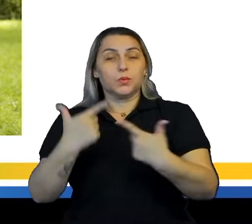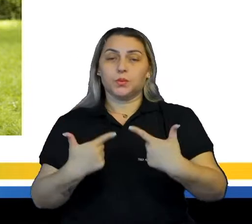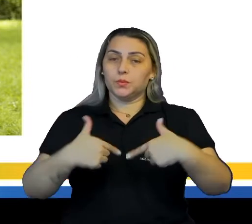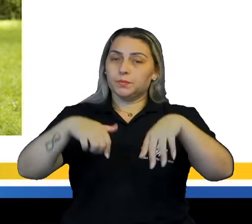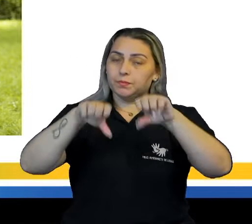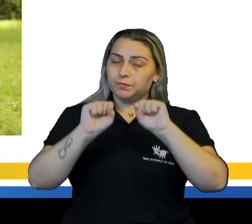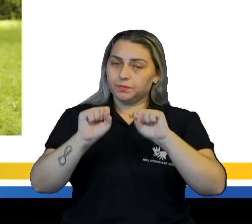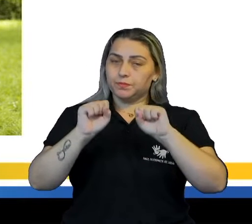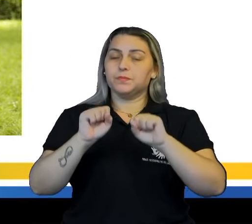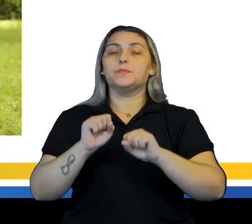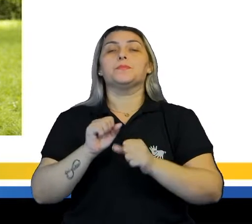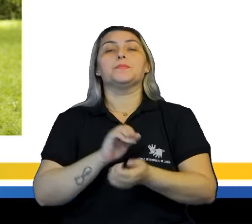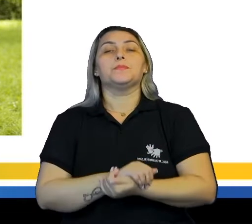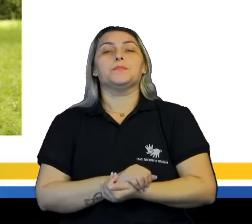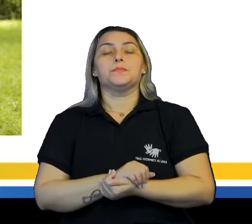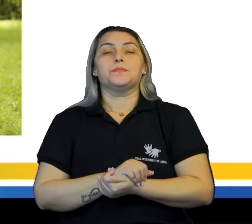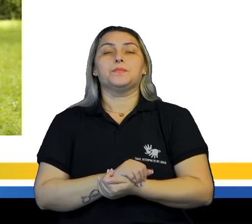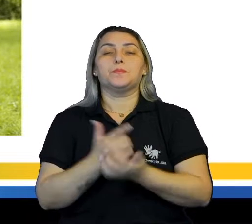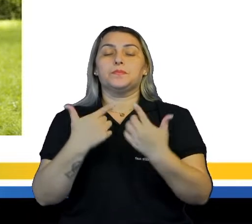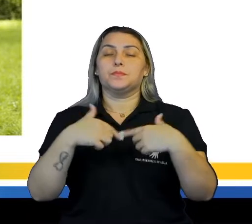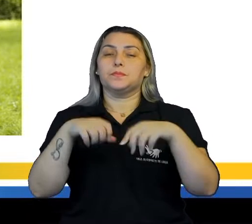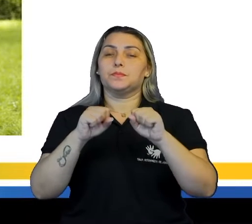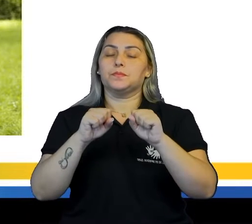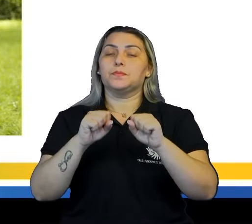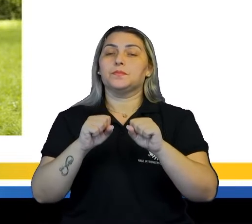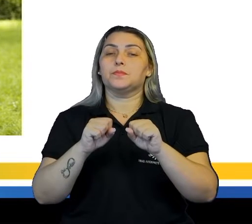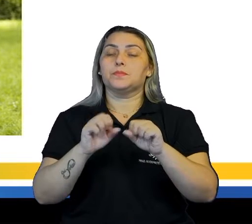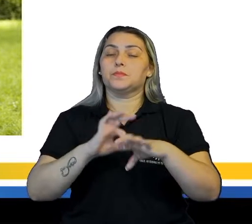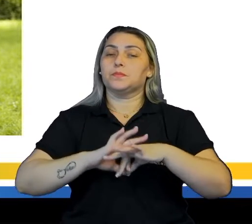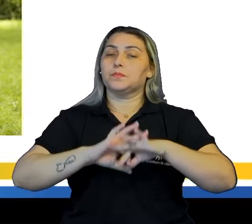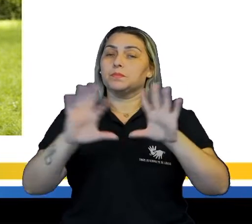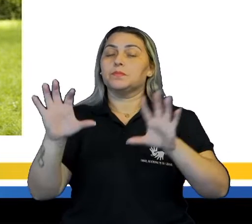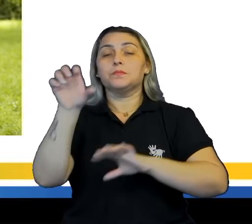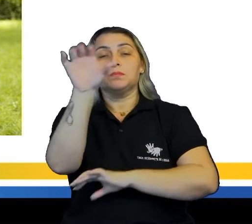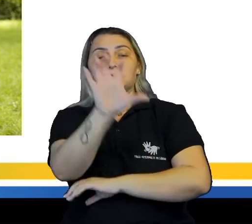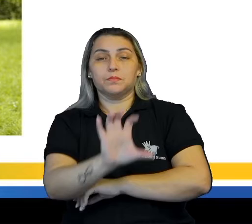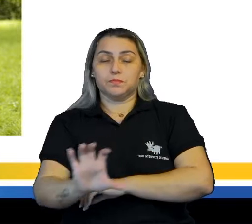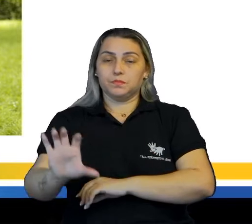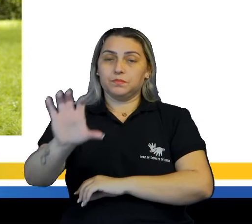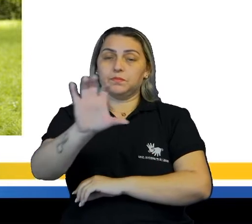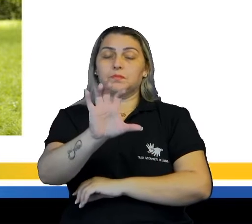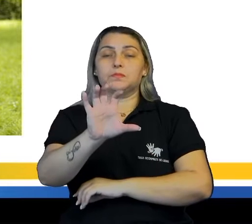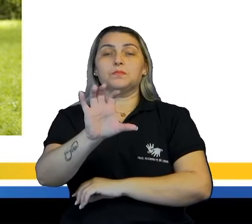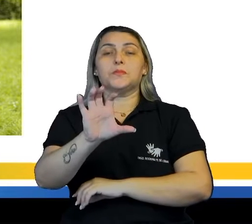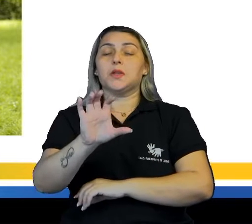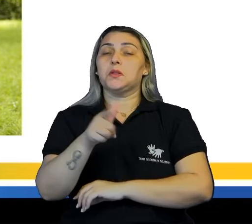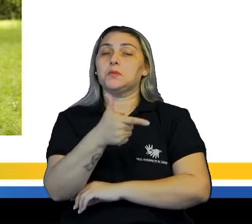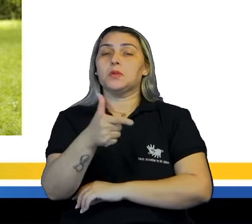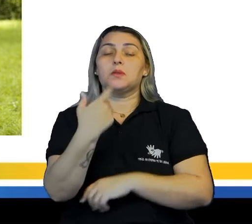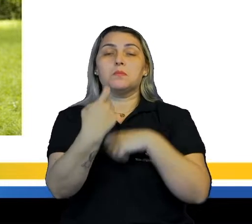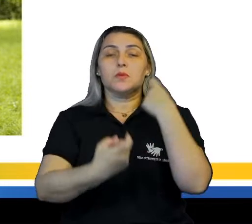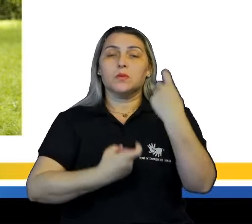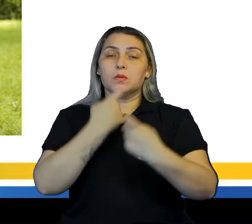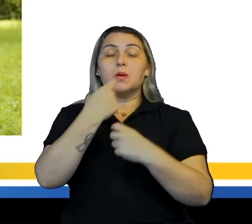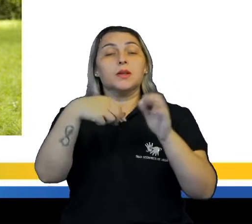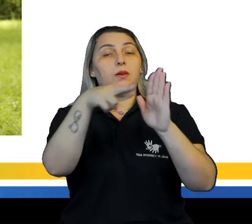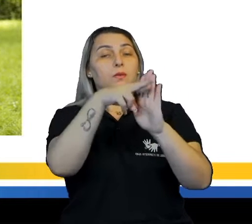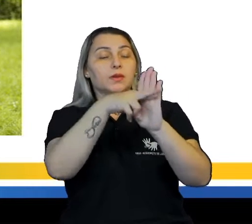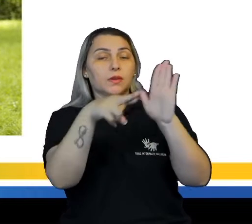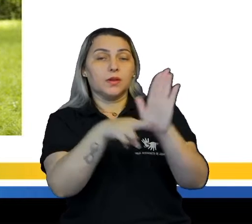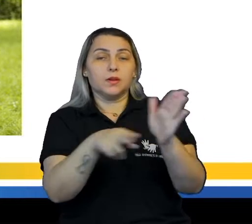ou seja, trata-se de uma linguagem espontânea, regionalista e despreocupada com as